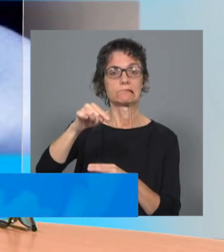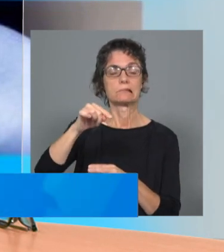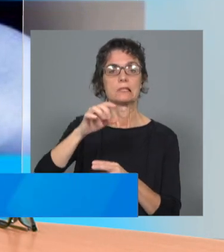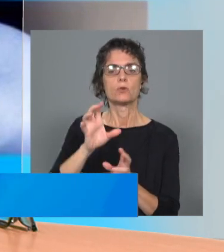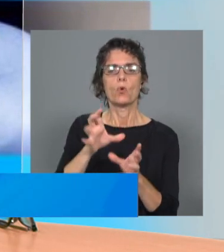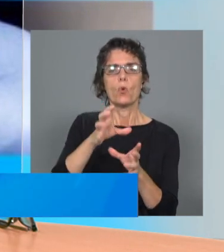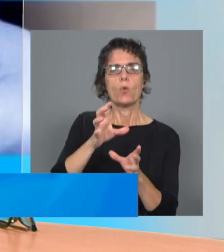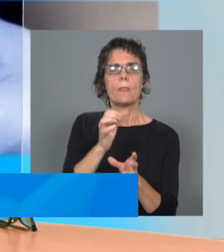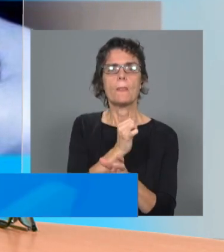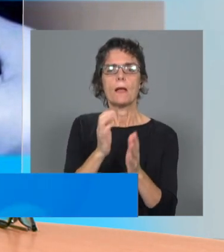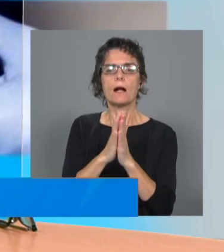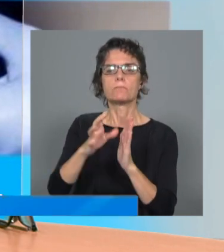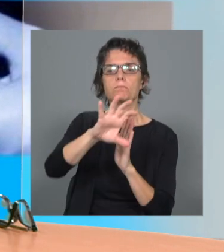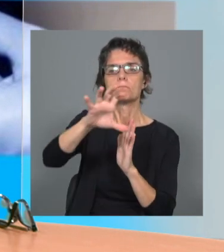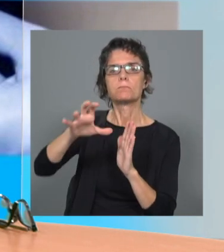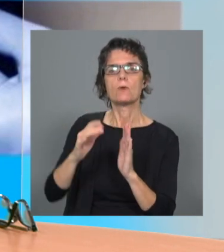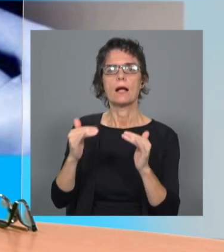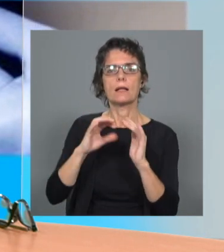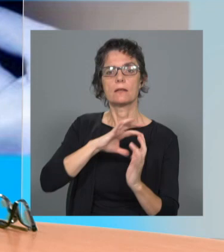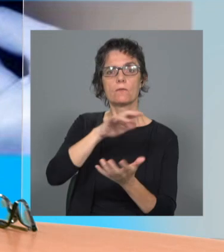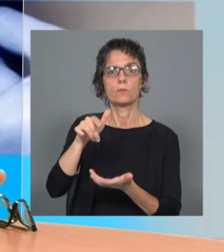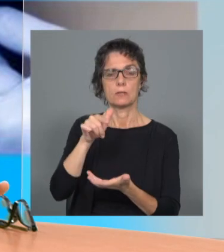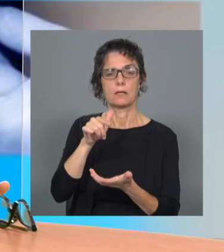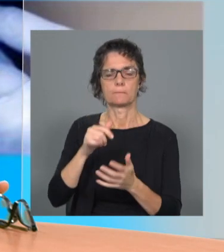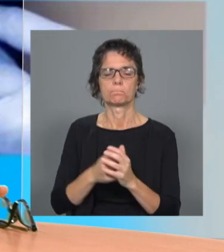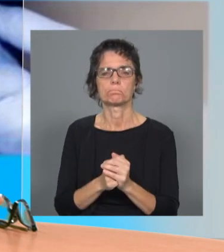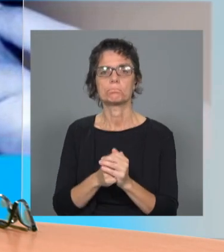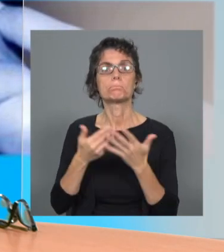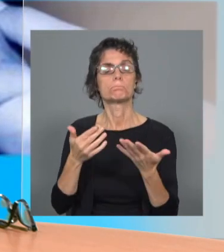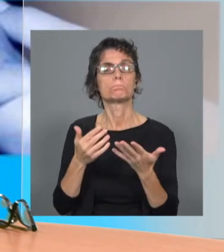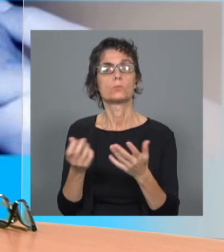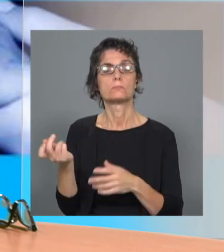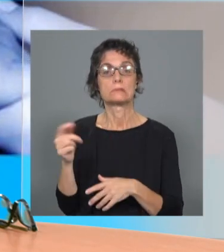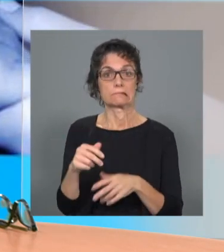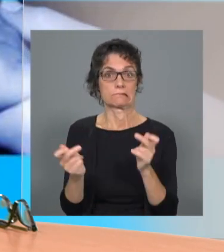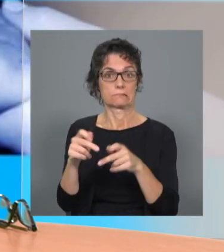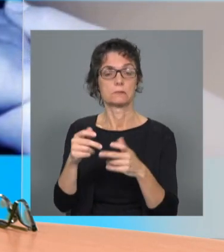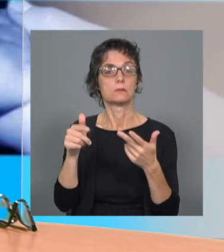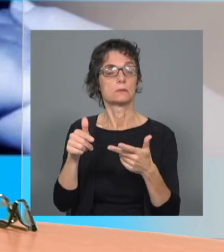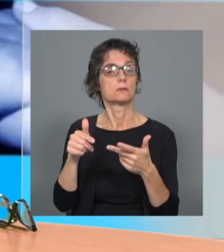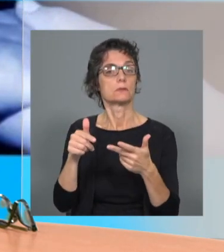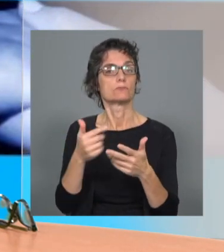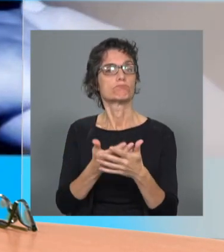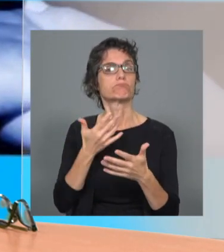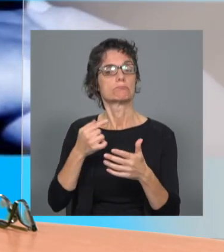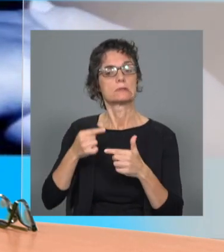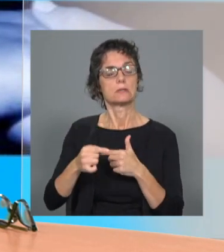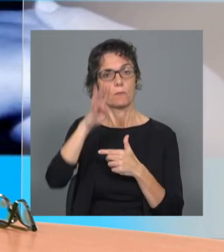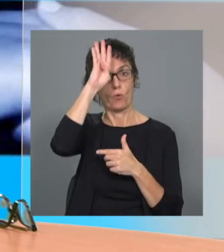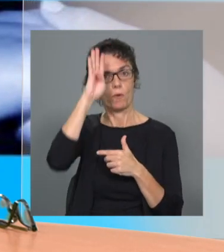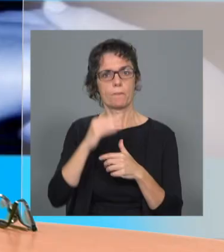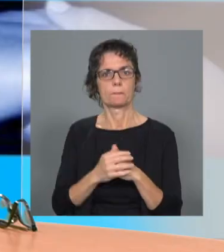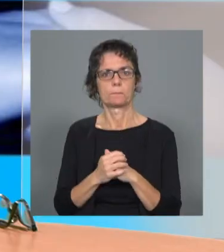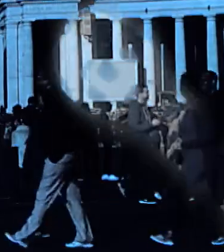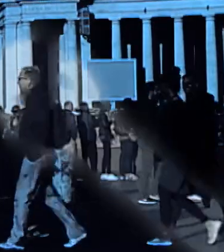mundo que as celebrações de abertura vão decorrer. Acontecimentos que marcam, por certo, esta semana do Papa